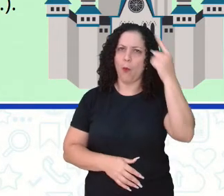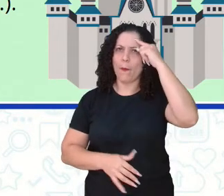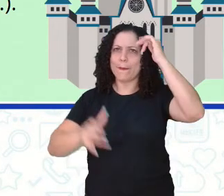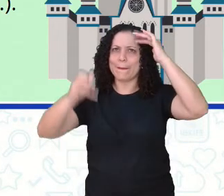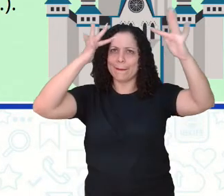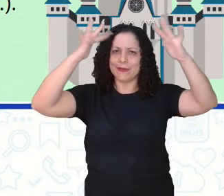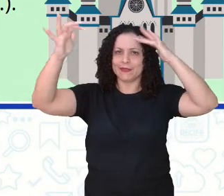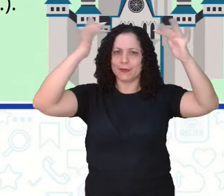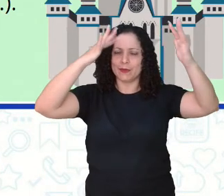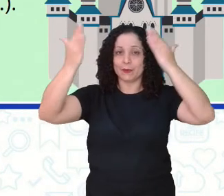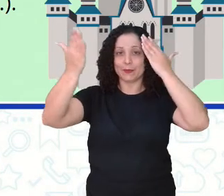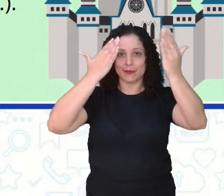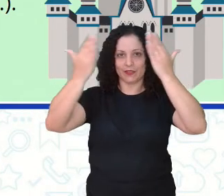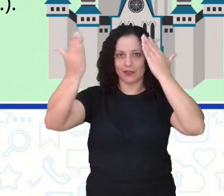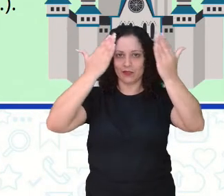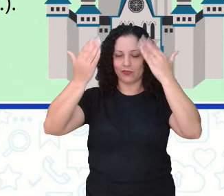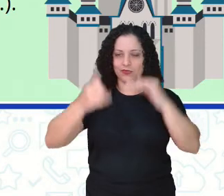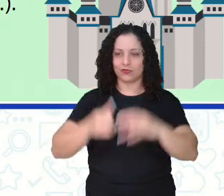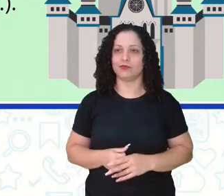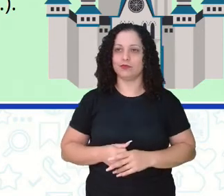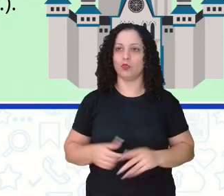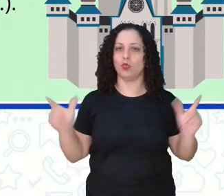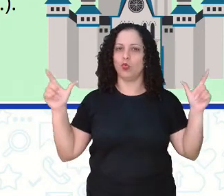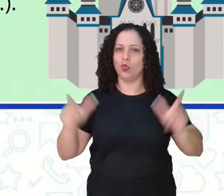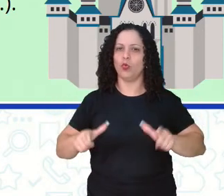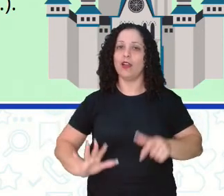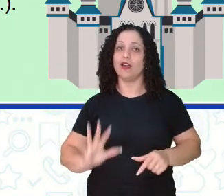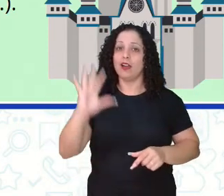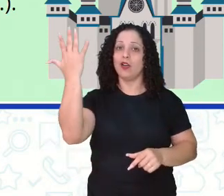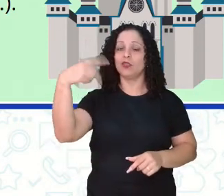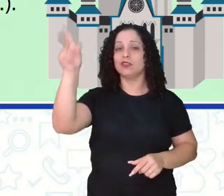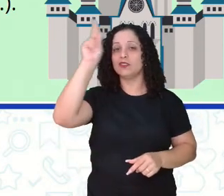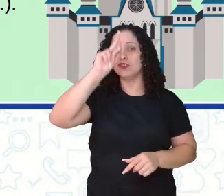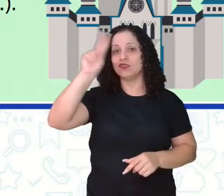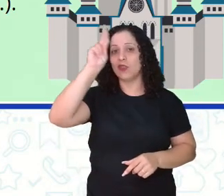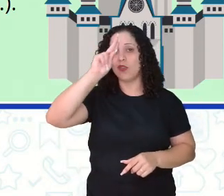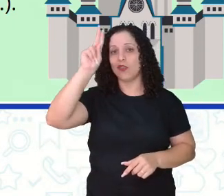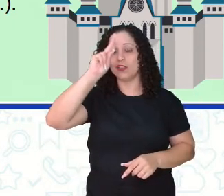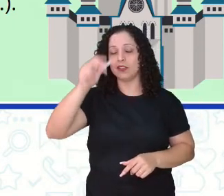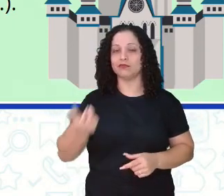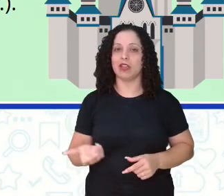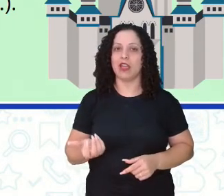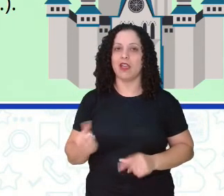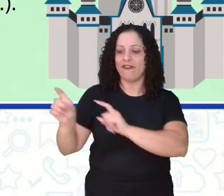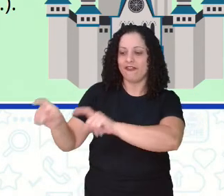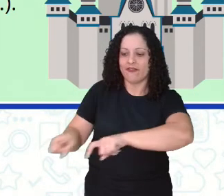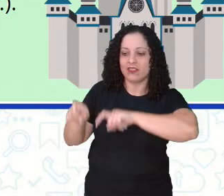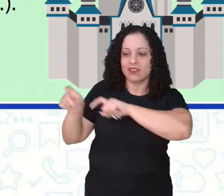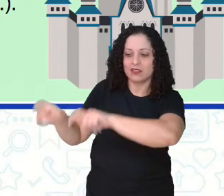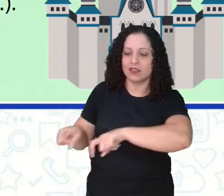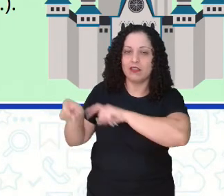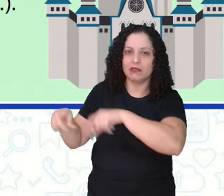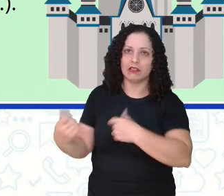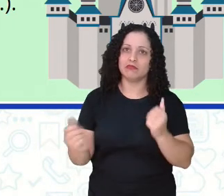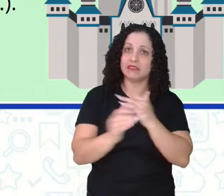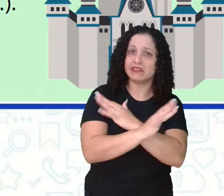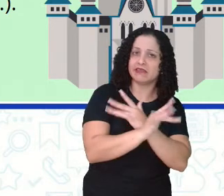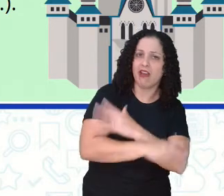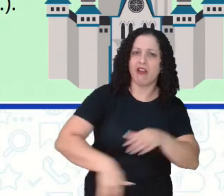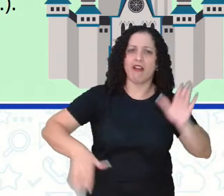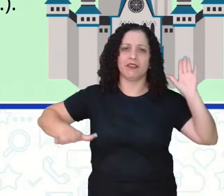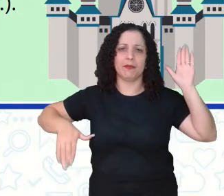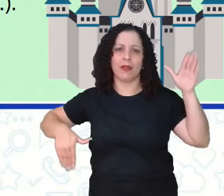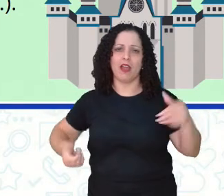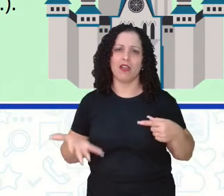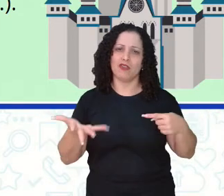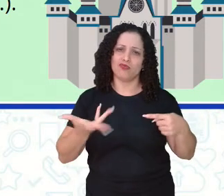primeiro caso, o local onde se passa a história é indicado, seja uma fazenda, uma cidade, uma praia. São